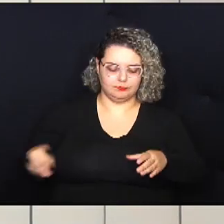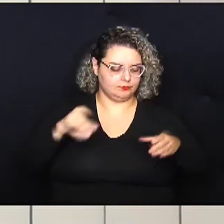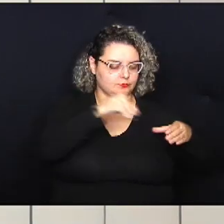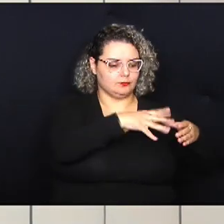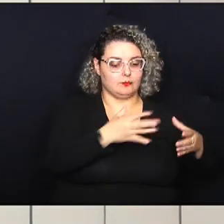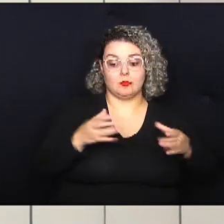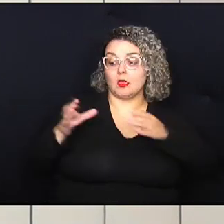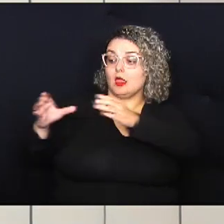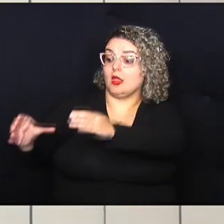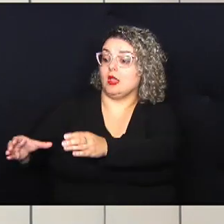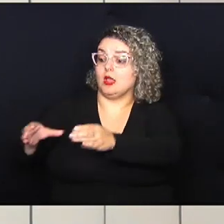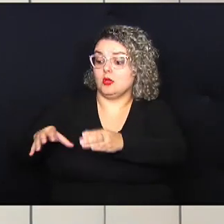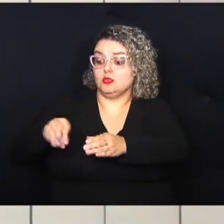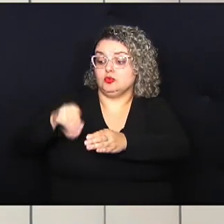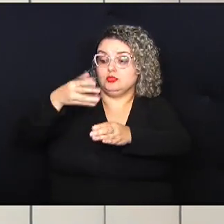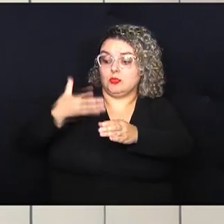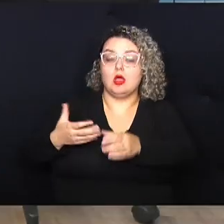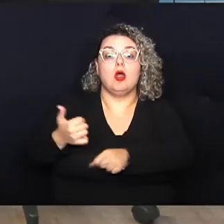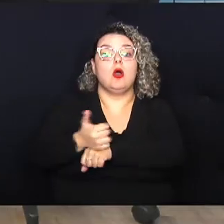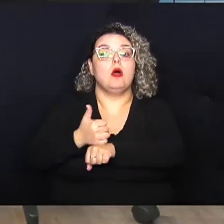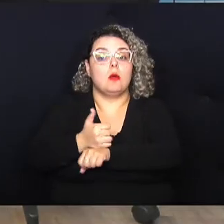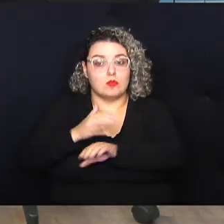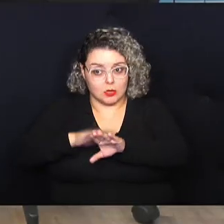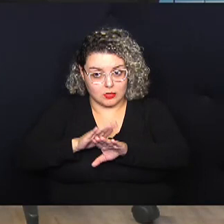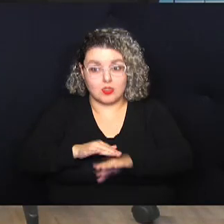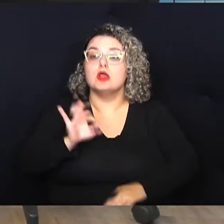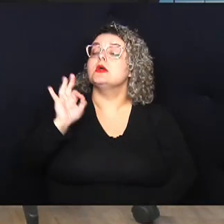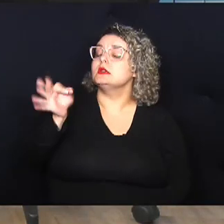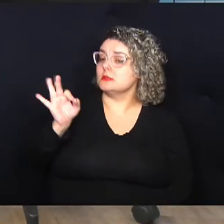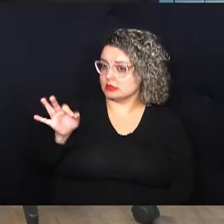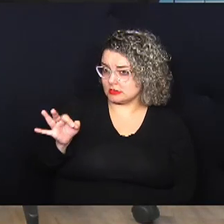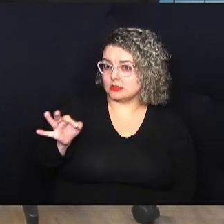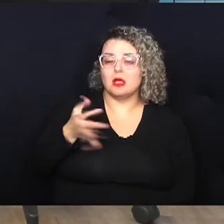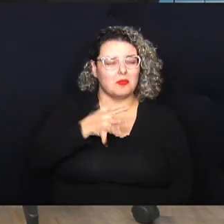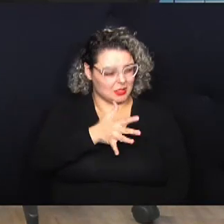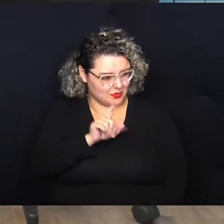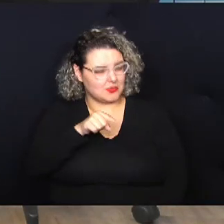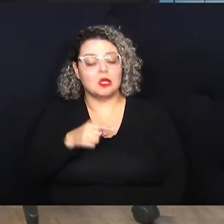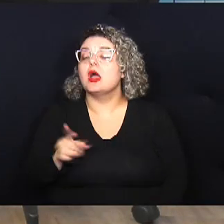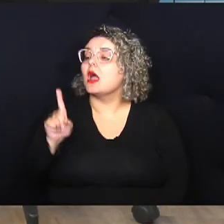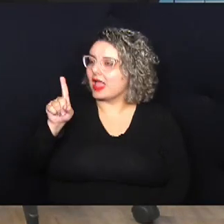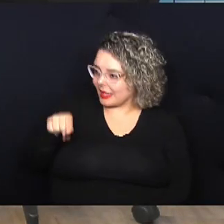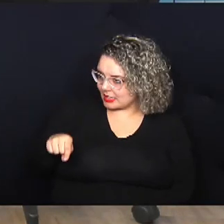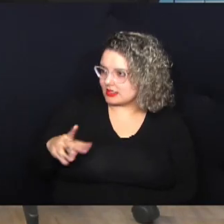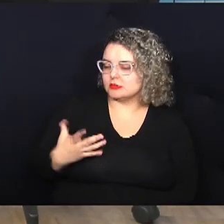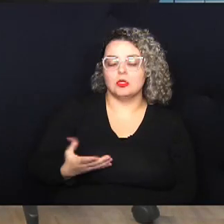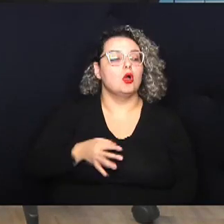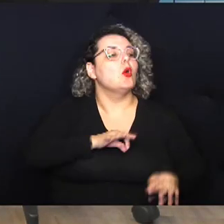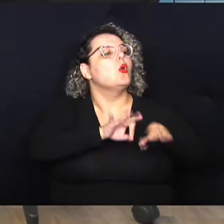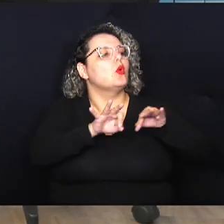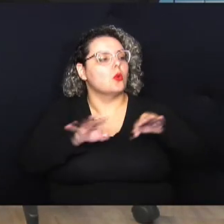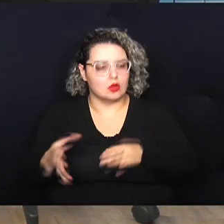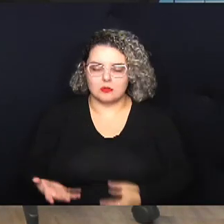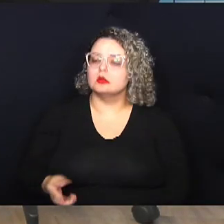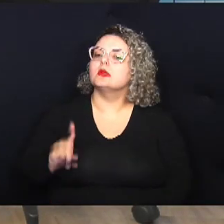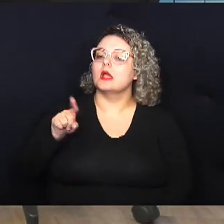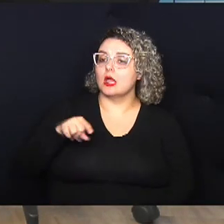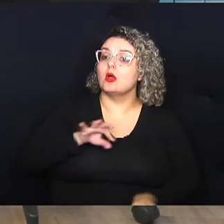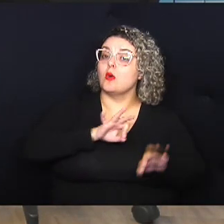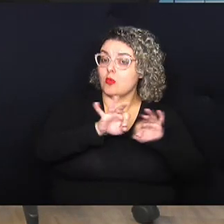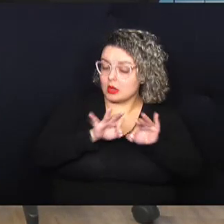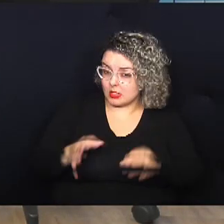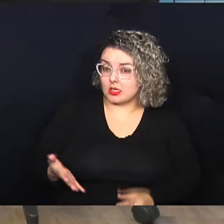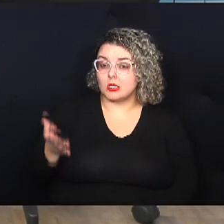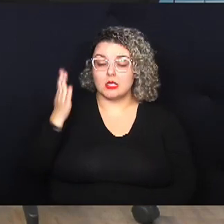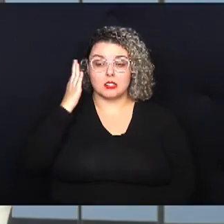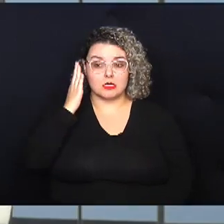do trabalho, é a profissional que está em ação. É isso. Mais ou menos isso, né? Seria isso. Organização. Organizar. E assim, você saber